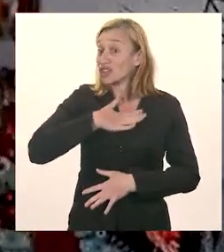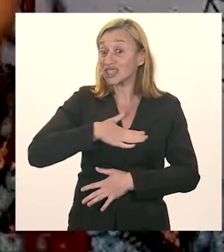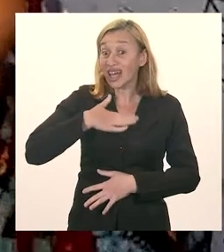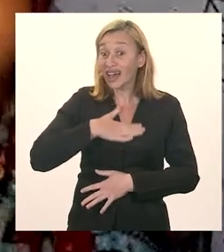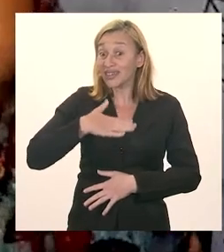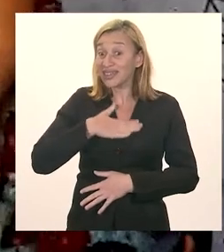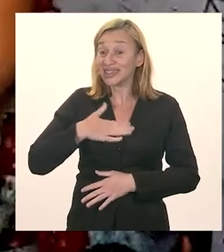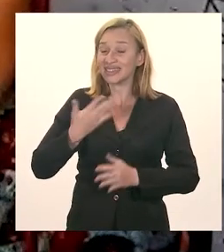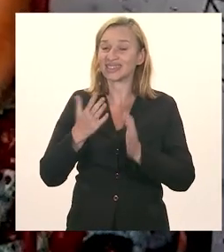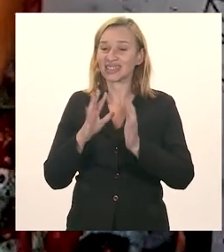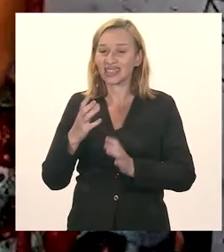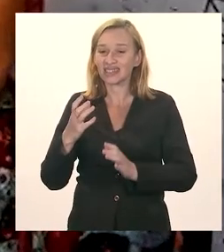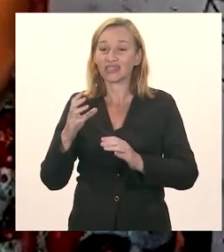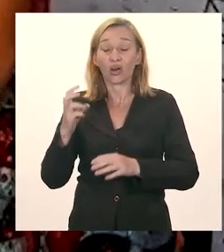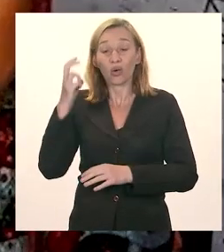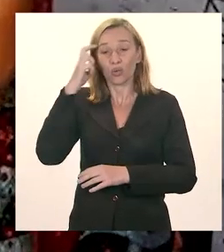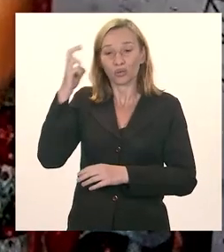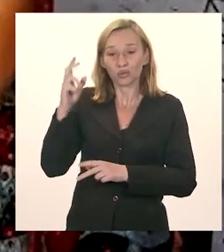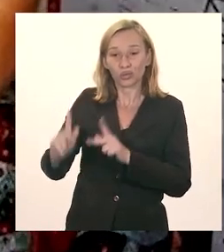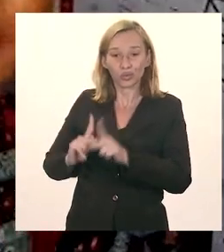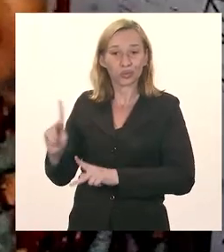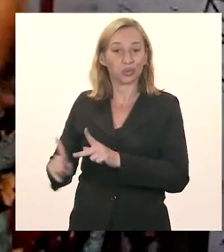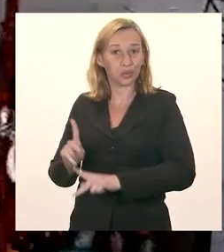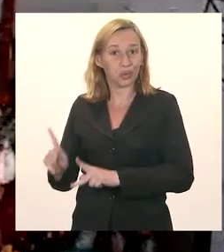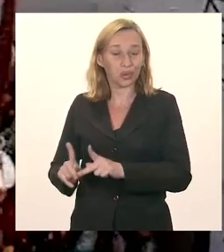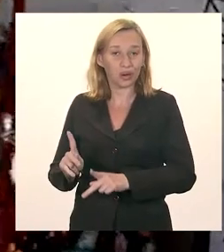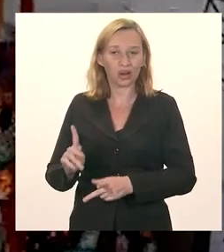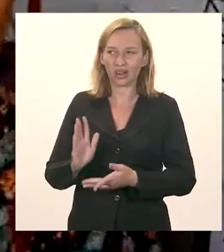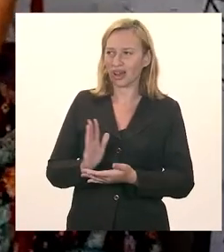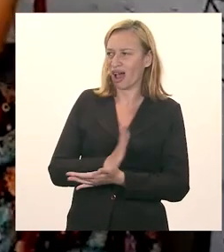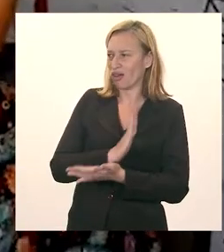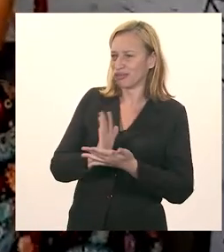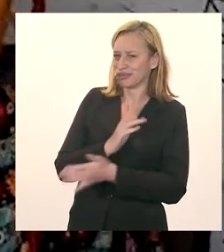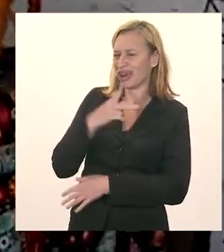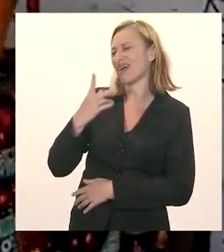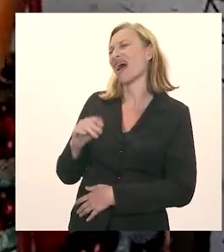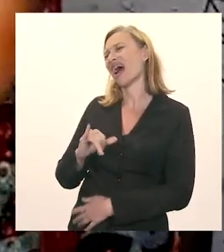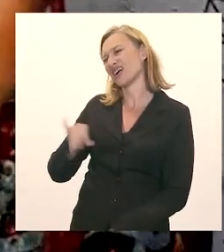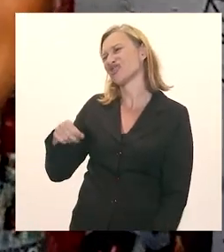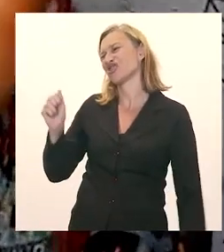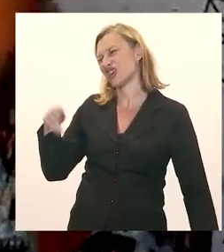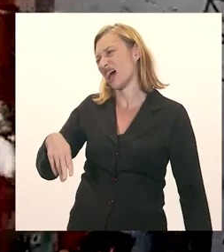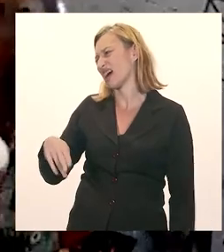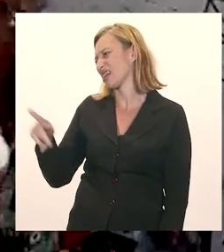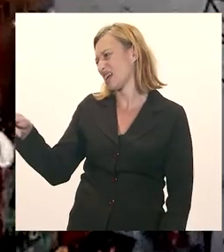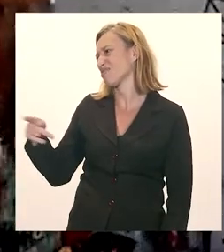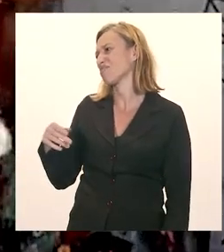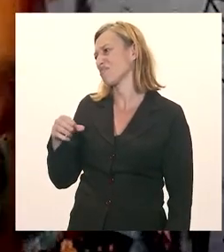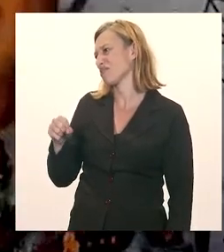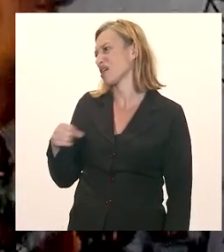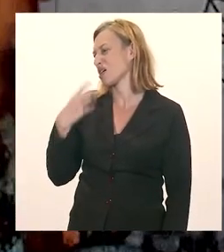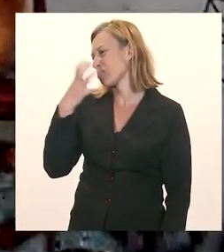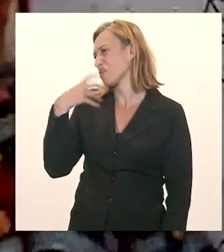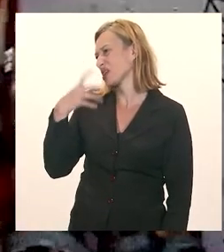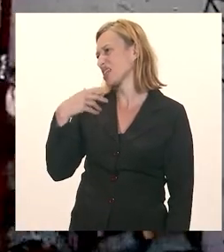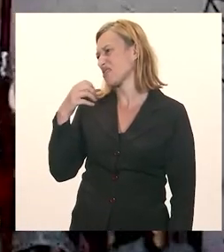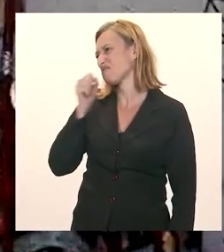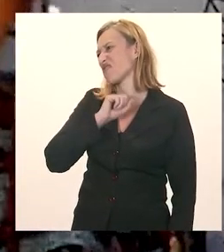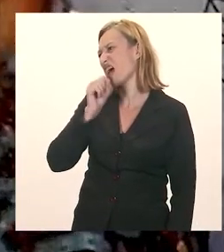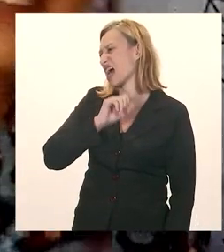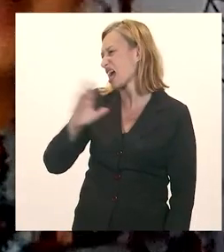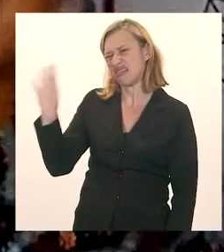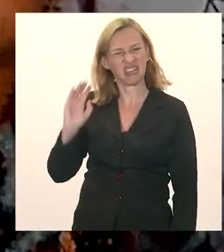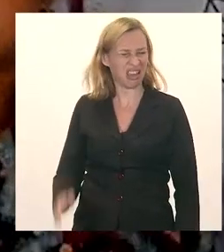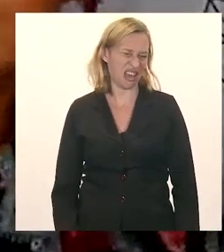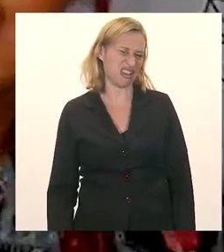eu gostava de cantar cultura popular. E muitos deles diziam assim: ah, Jaque, isso é música de velho, eu não gosto disso,